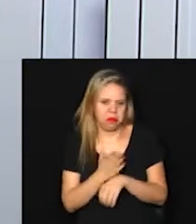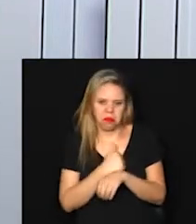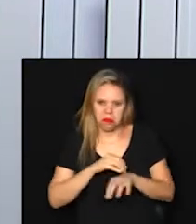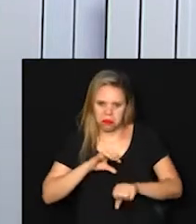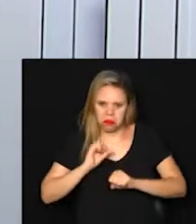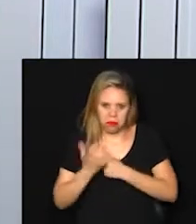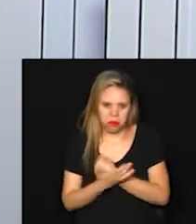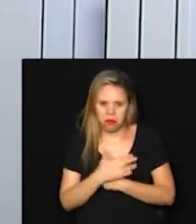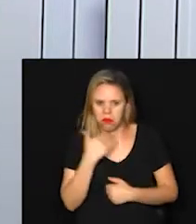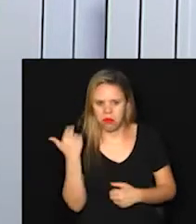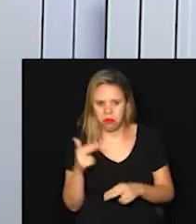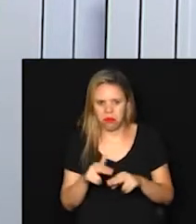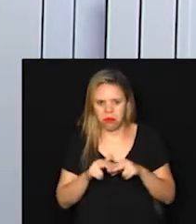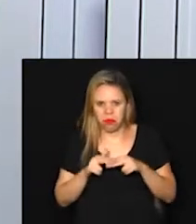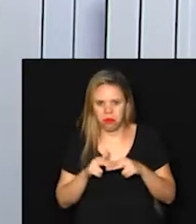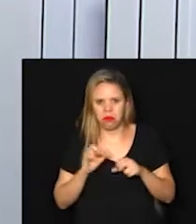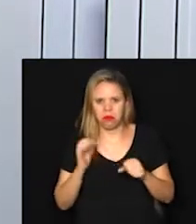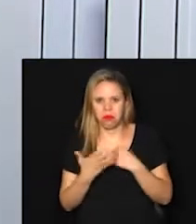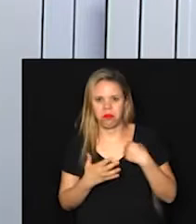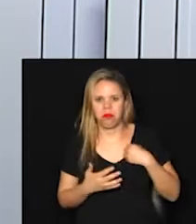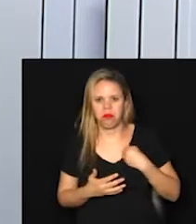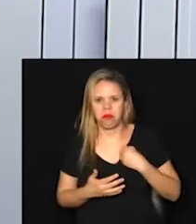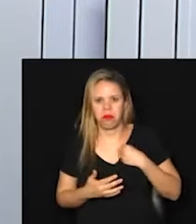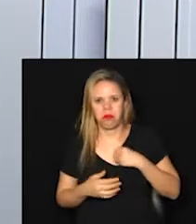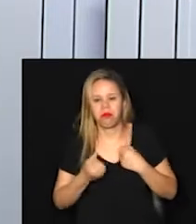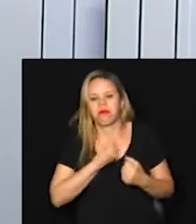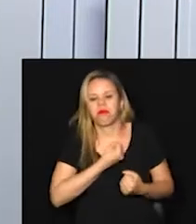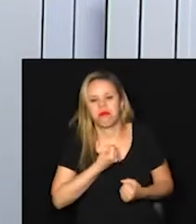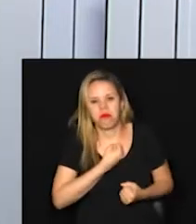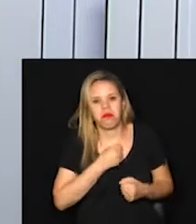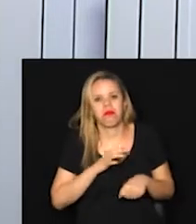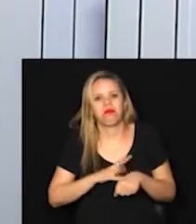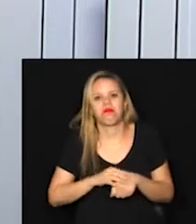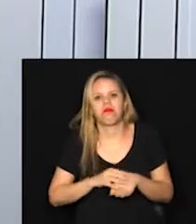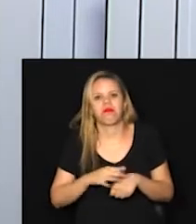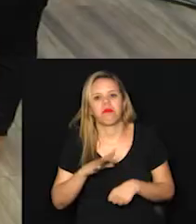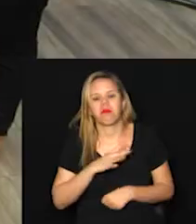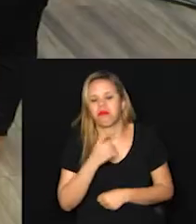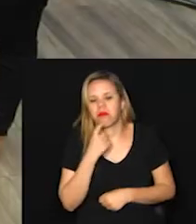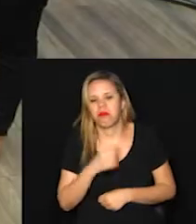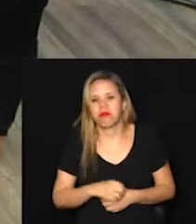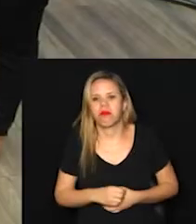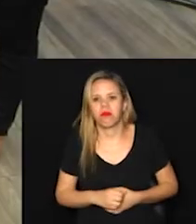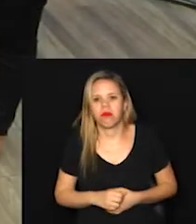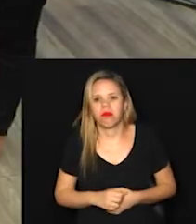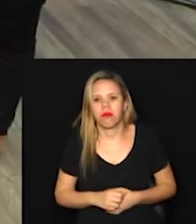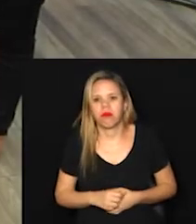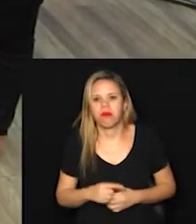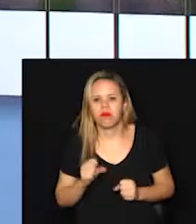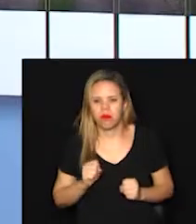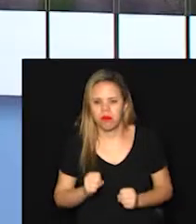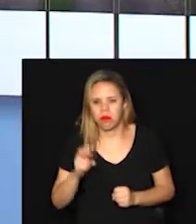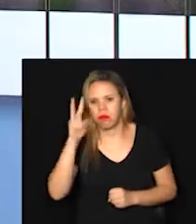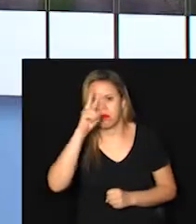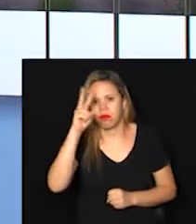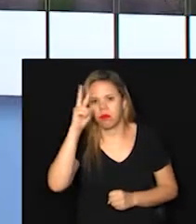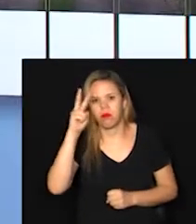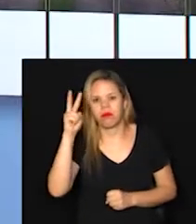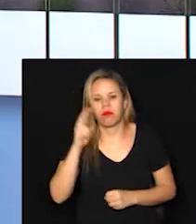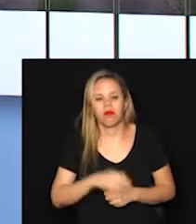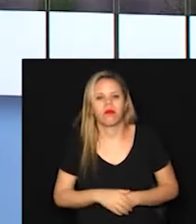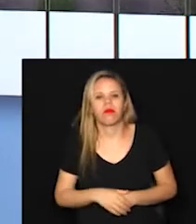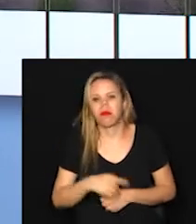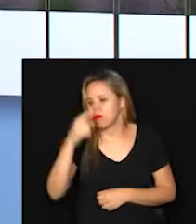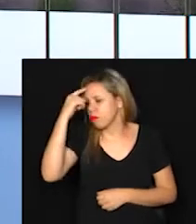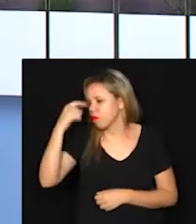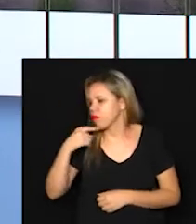e faleceu de acordo com o coronavírus. Esses são os números da doença na cidade de Campinas. E a gente pode lembrar ainda em relação ao